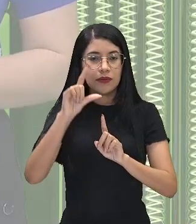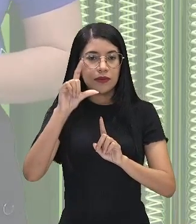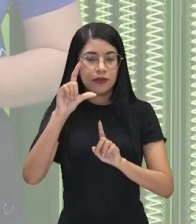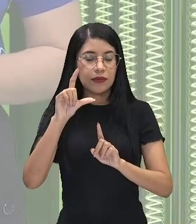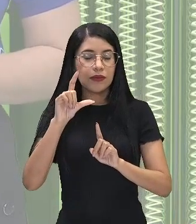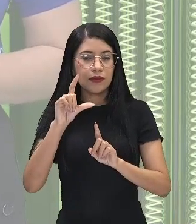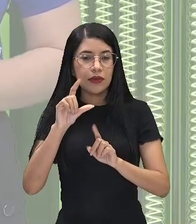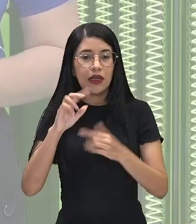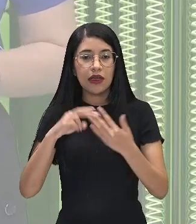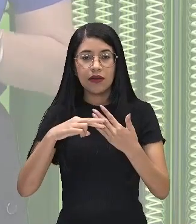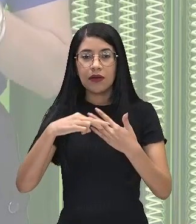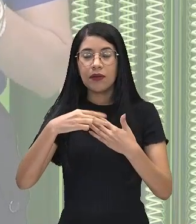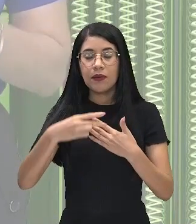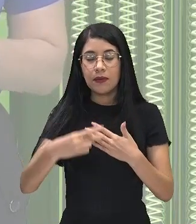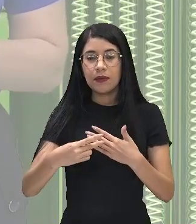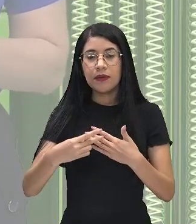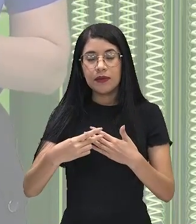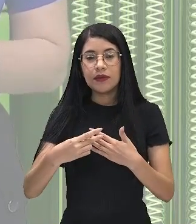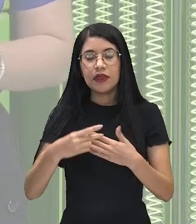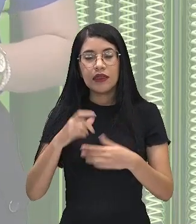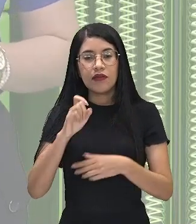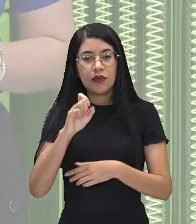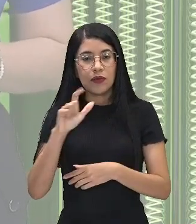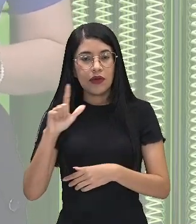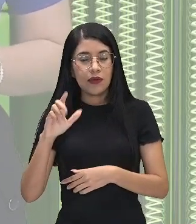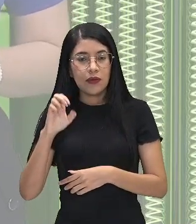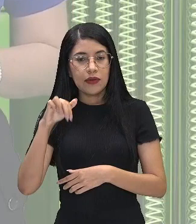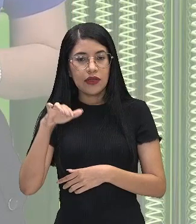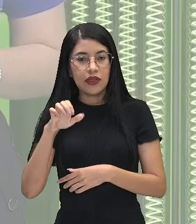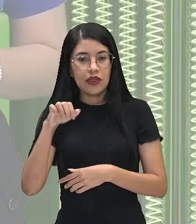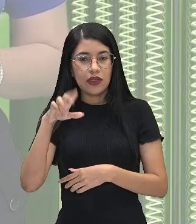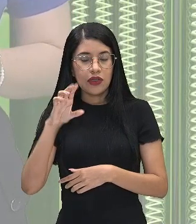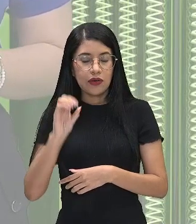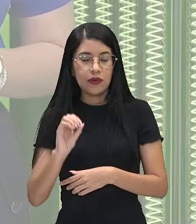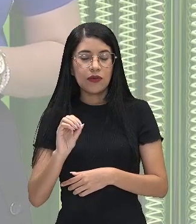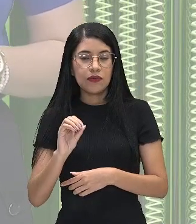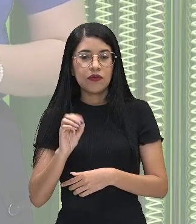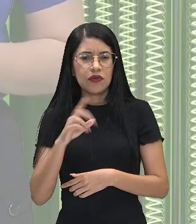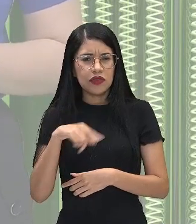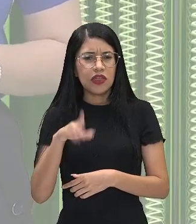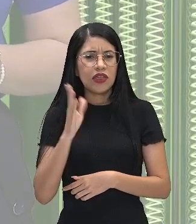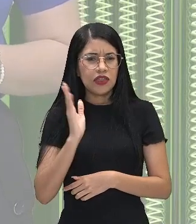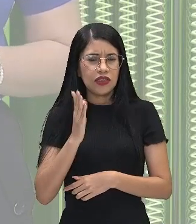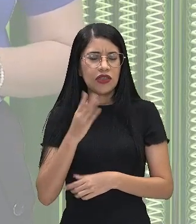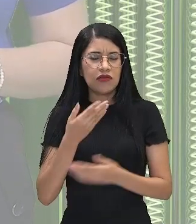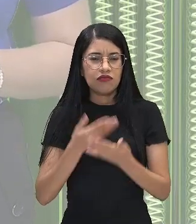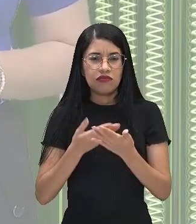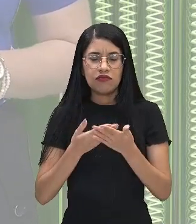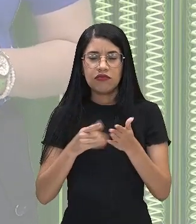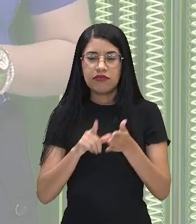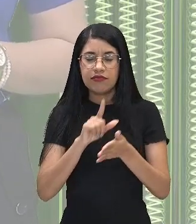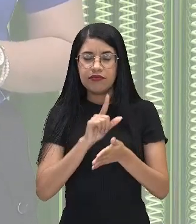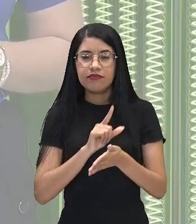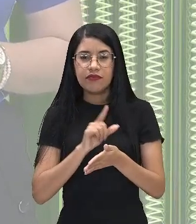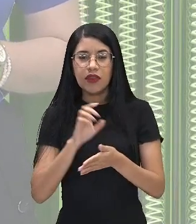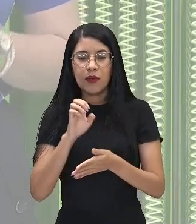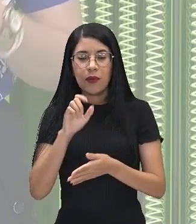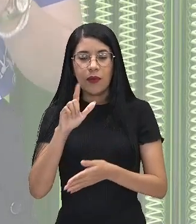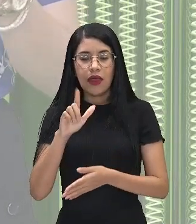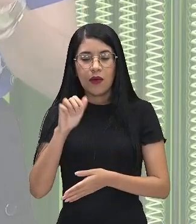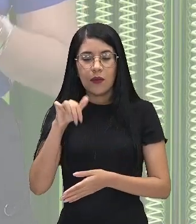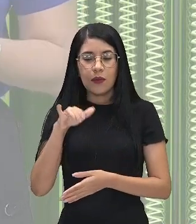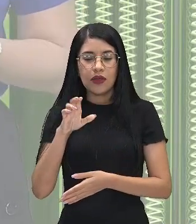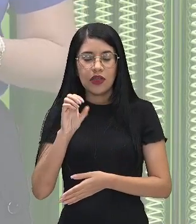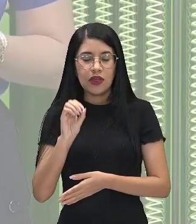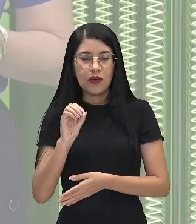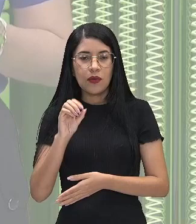como consequência do El Niño. Com certeza vocês já ouviram falar em El Niño, né? Em El Niño